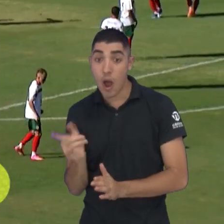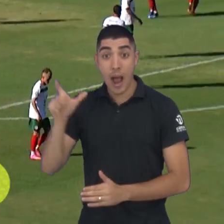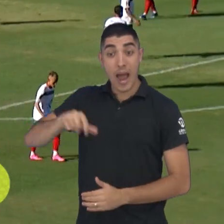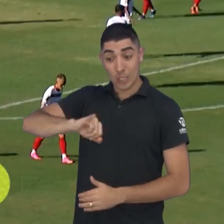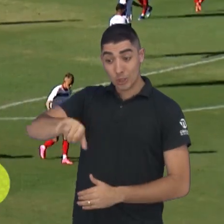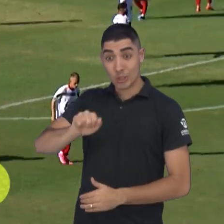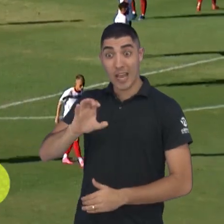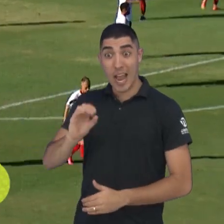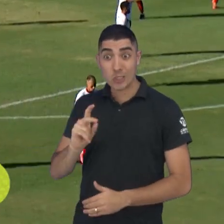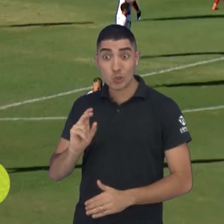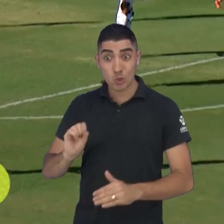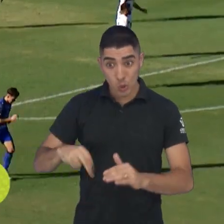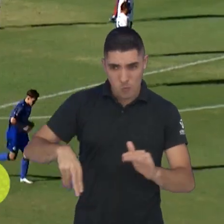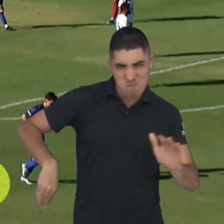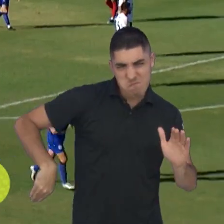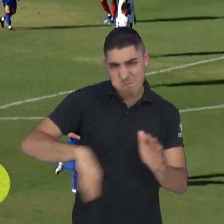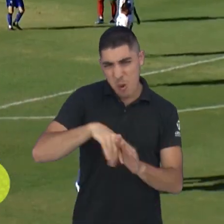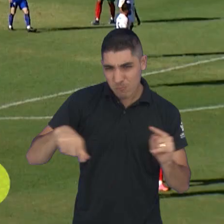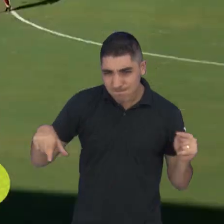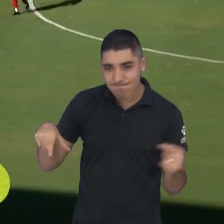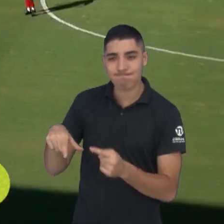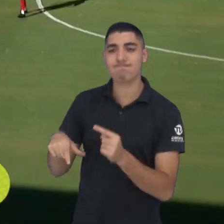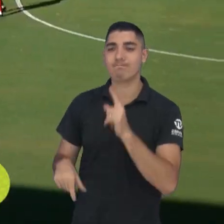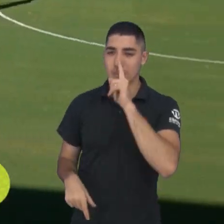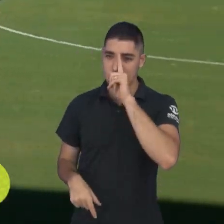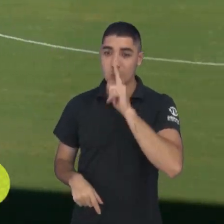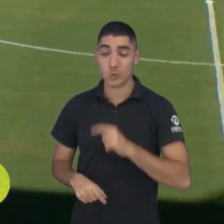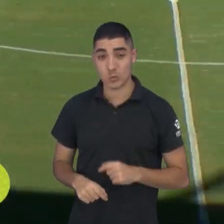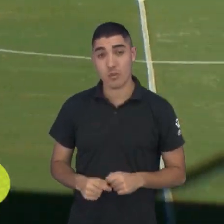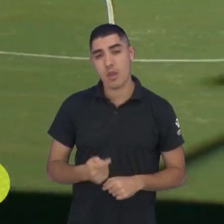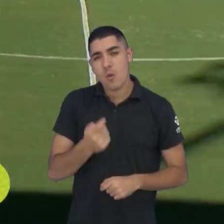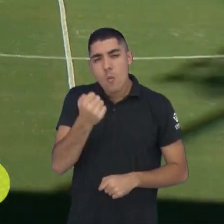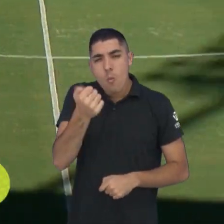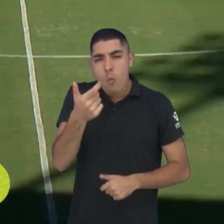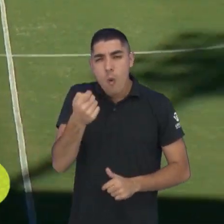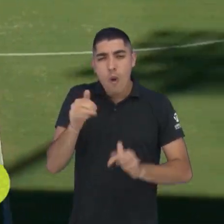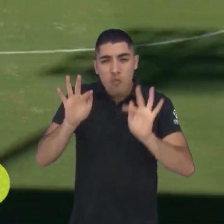cruzado para levar perigo ao gol do Wagner. Nos minutos